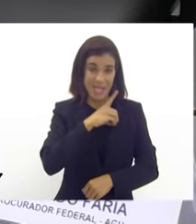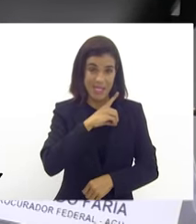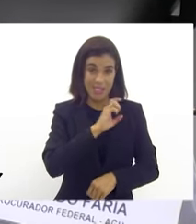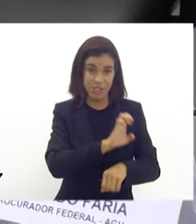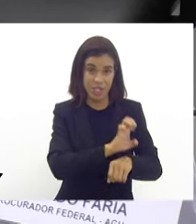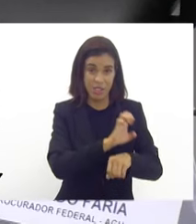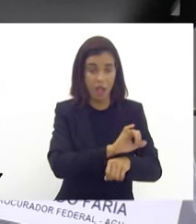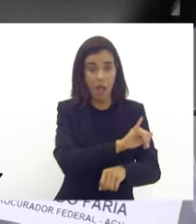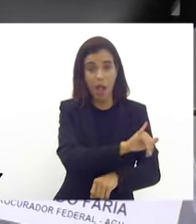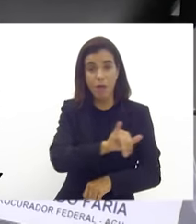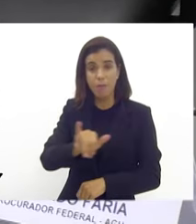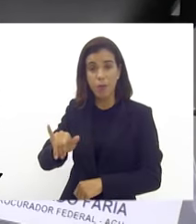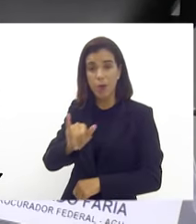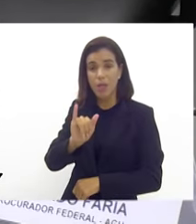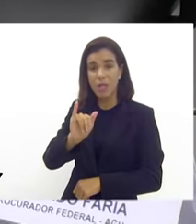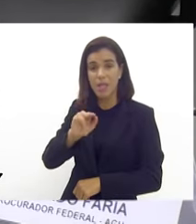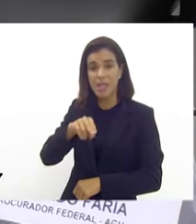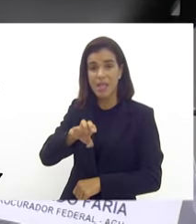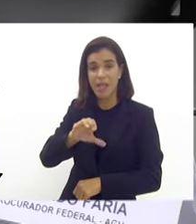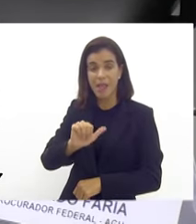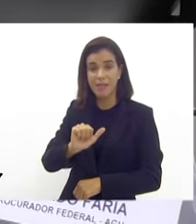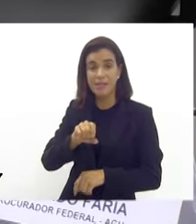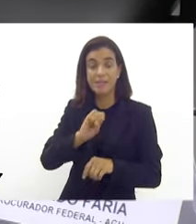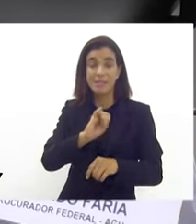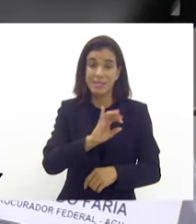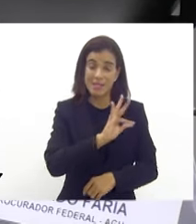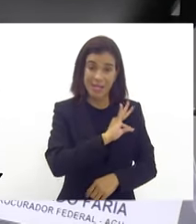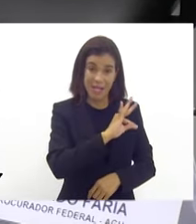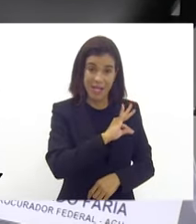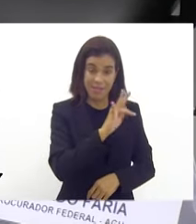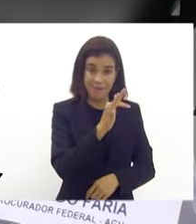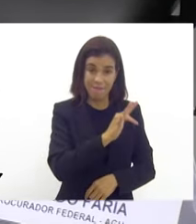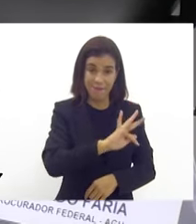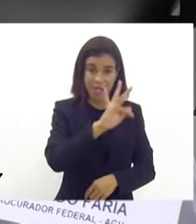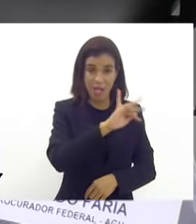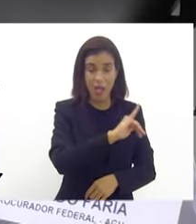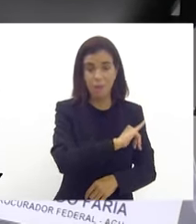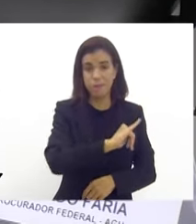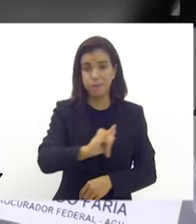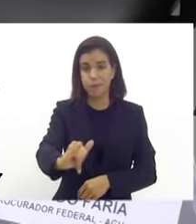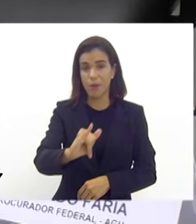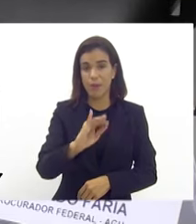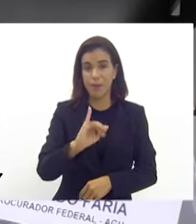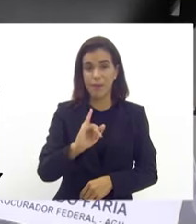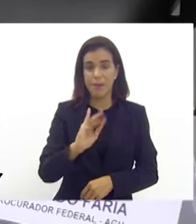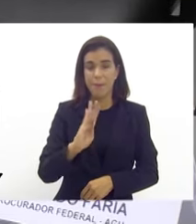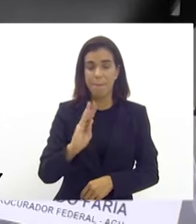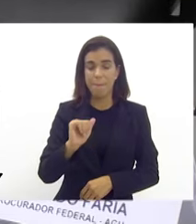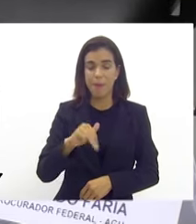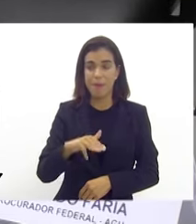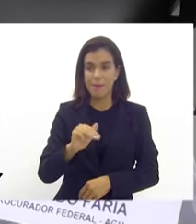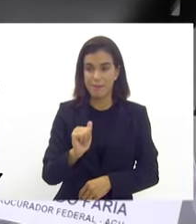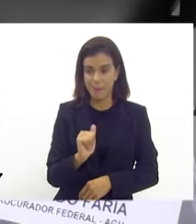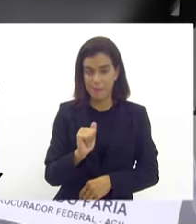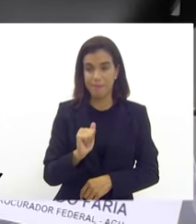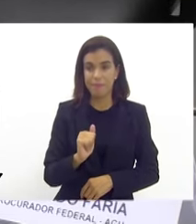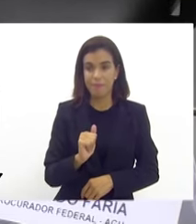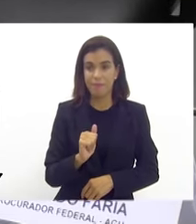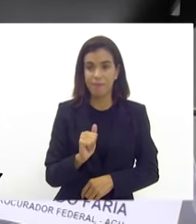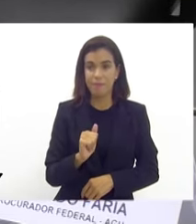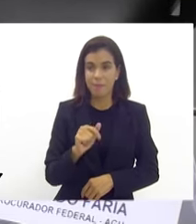o inia quando vai pra Polícia Federal ela aciona o Ibama Então se foi só para a delegacia de Meio Ambiente do Estado isso justifica o